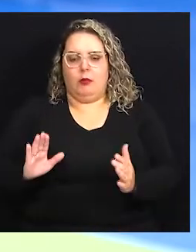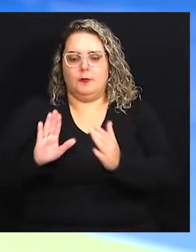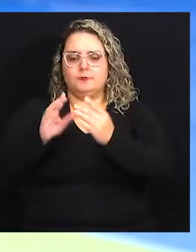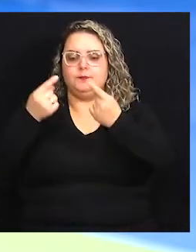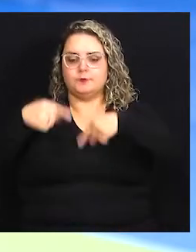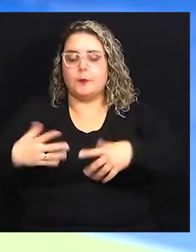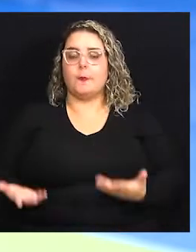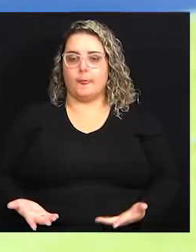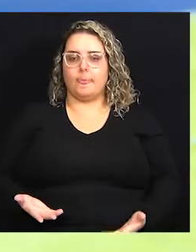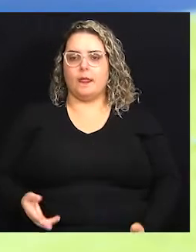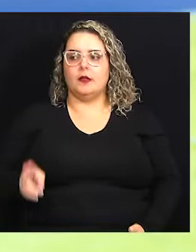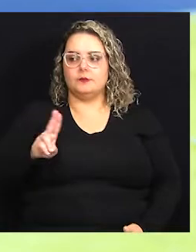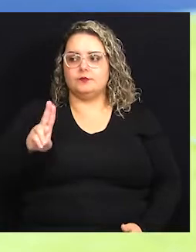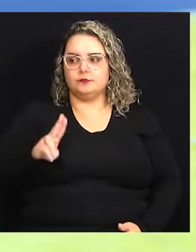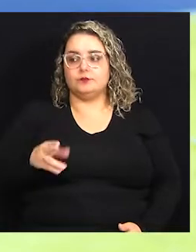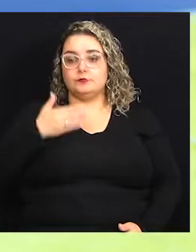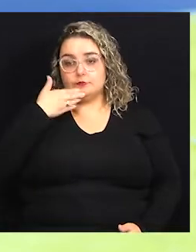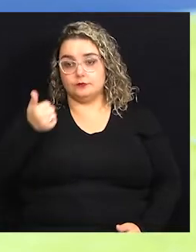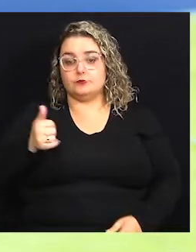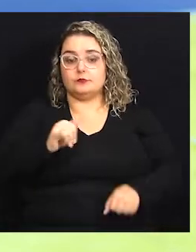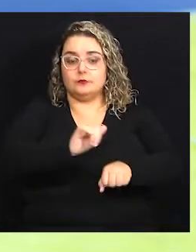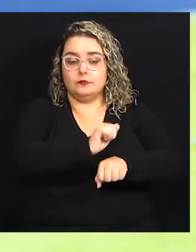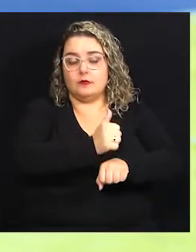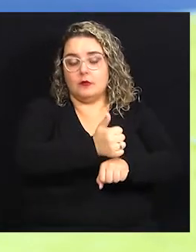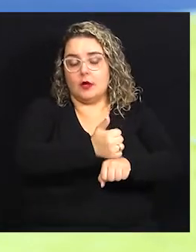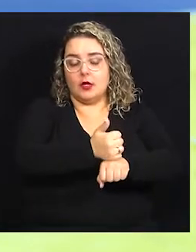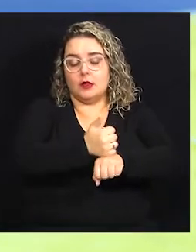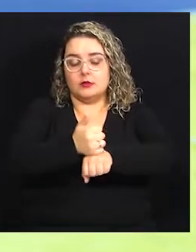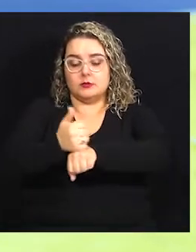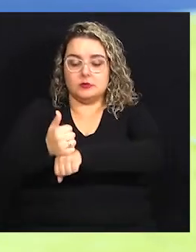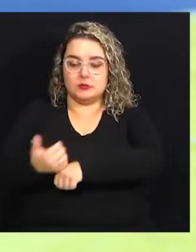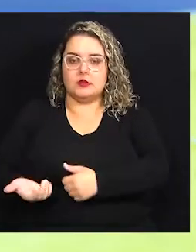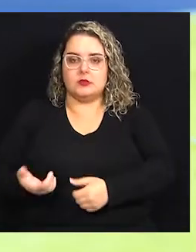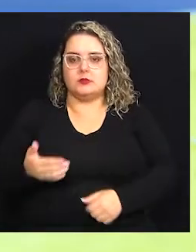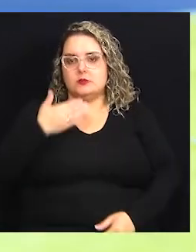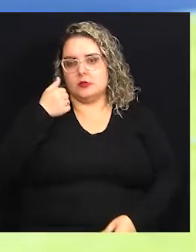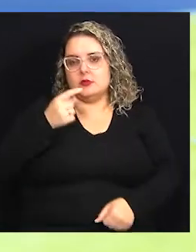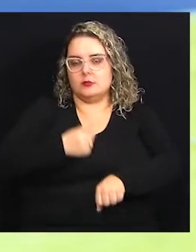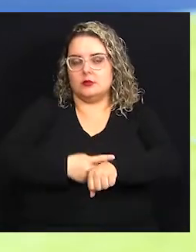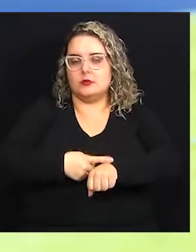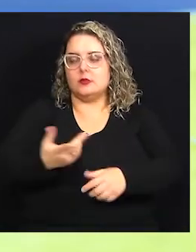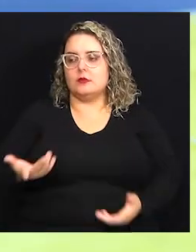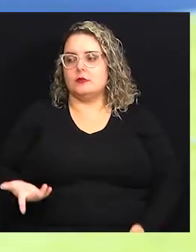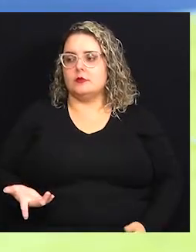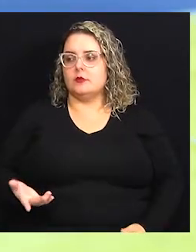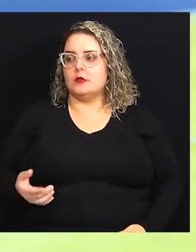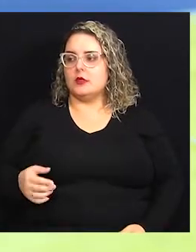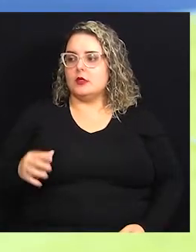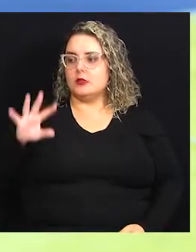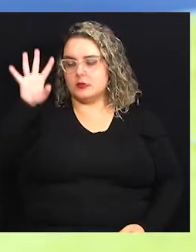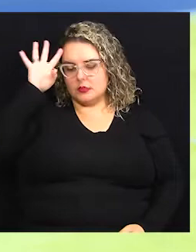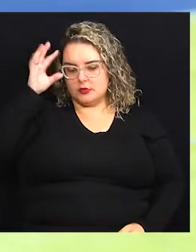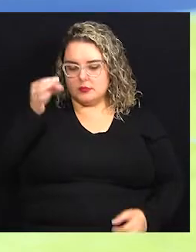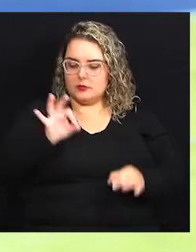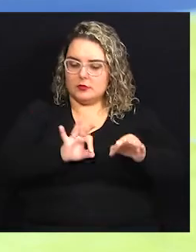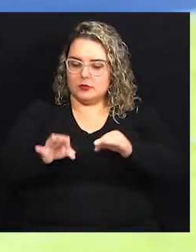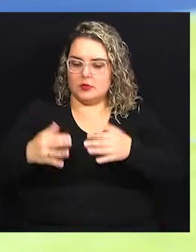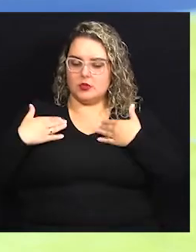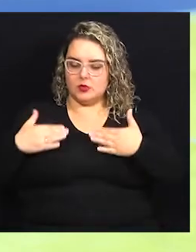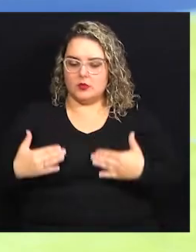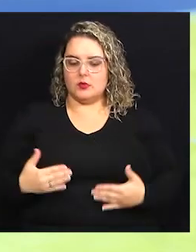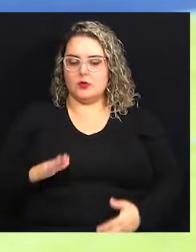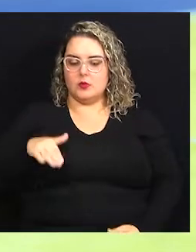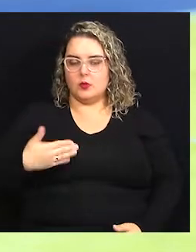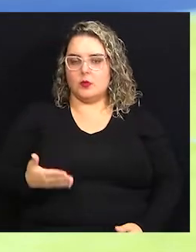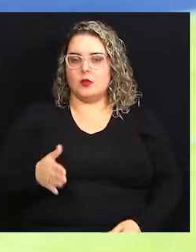sabendo utilizar nossas melhores atletas nos melhores momentos. E esse seu conhecimento como preparador físico, nesse período quando você assumiu